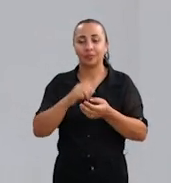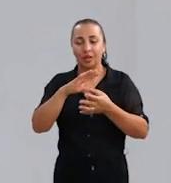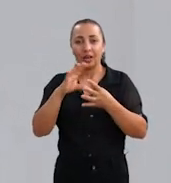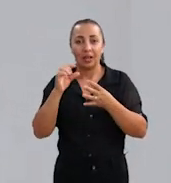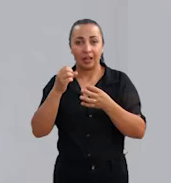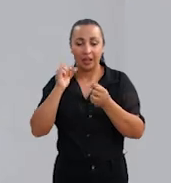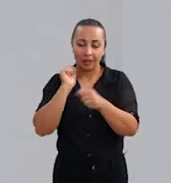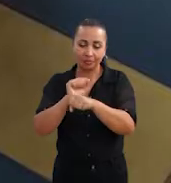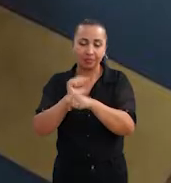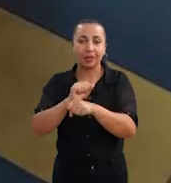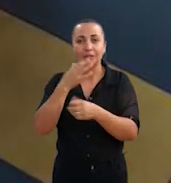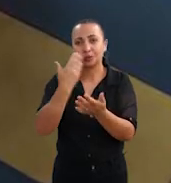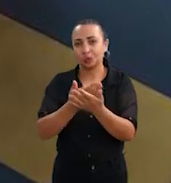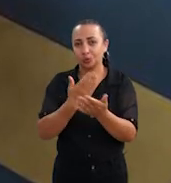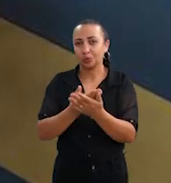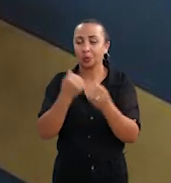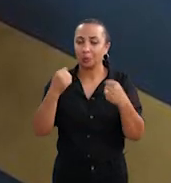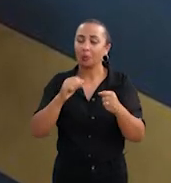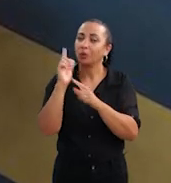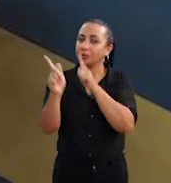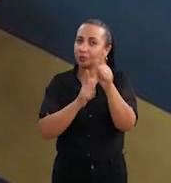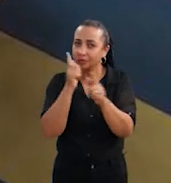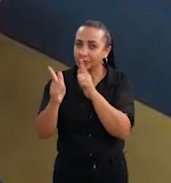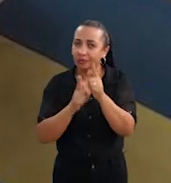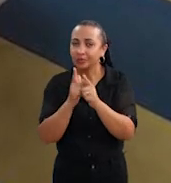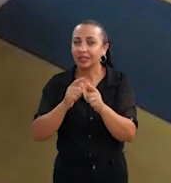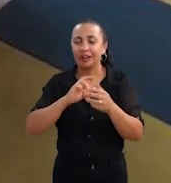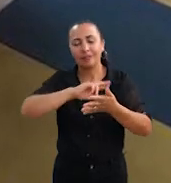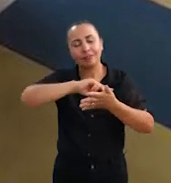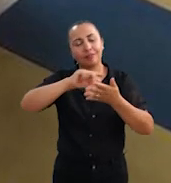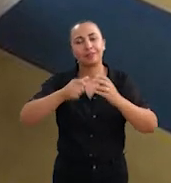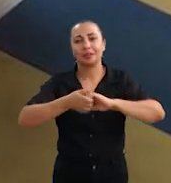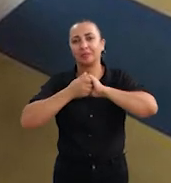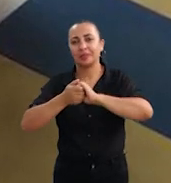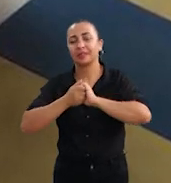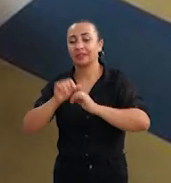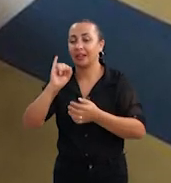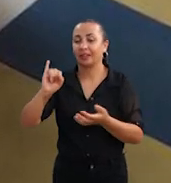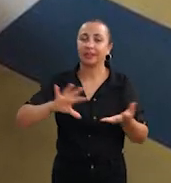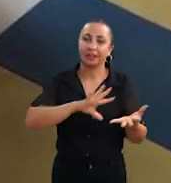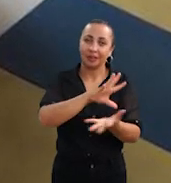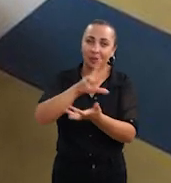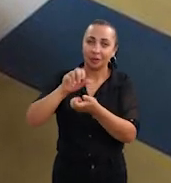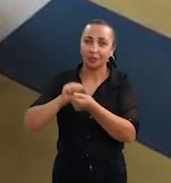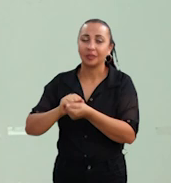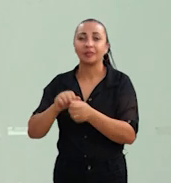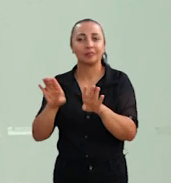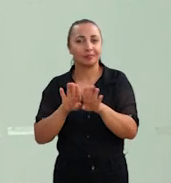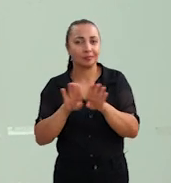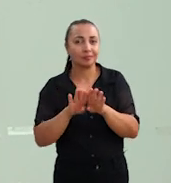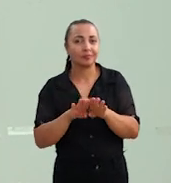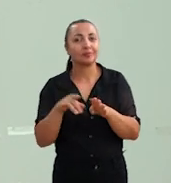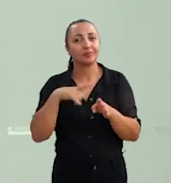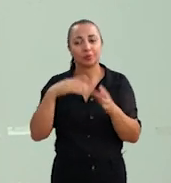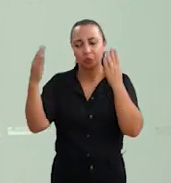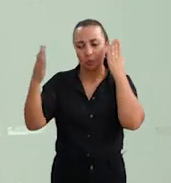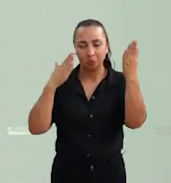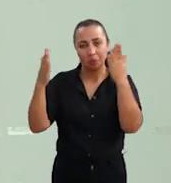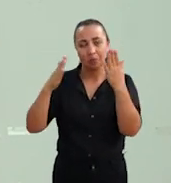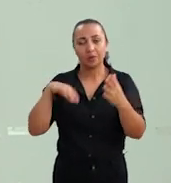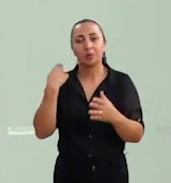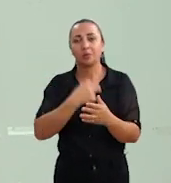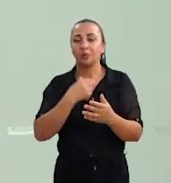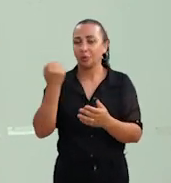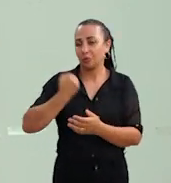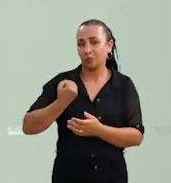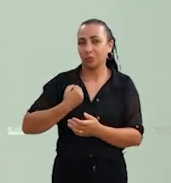que esse estudo ele possa gerar diversas parcerias internacionais, inclusive podendo comparar os nossos